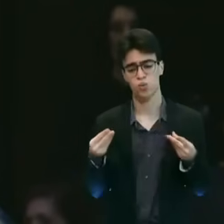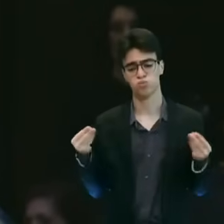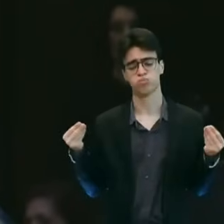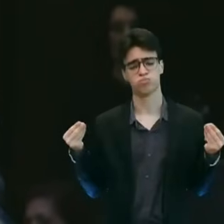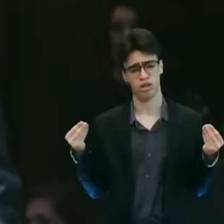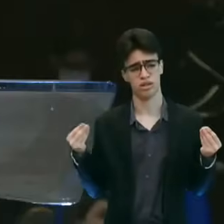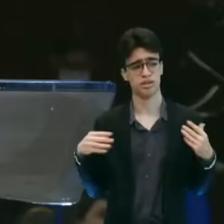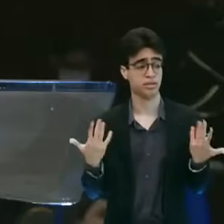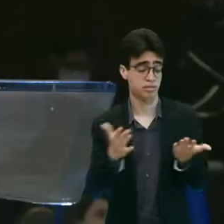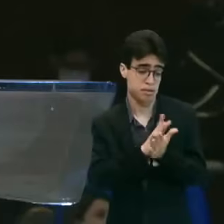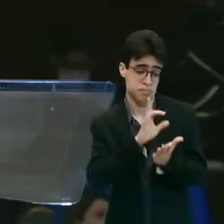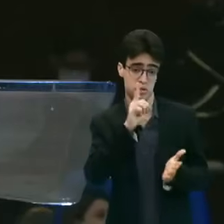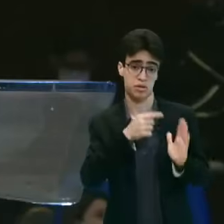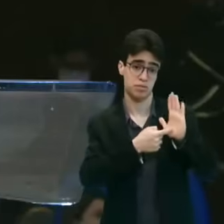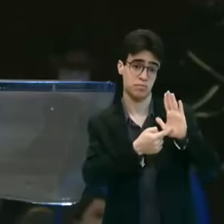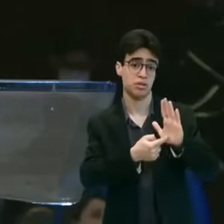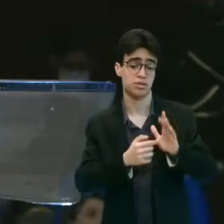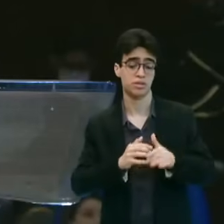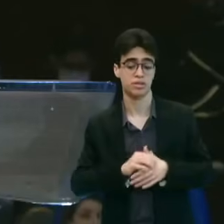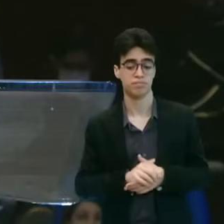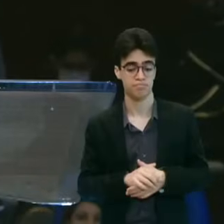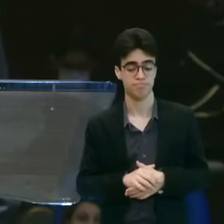É isso que a Bíblia está dizendo.